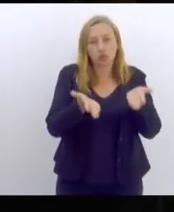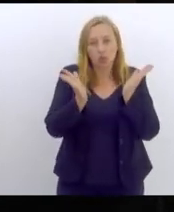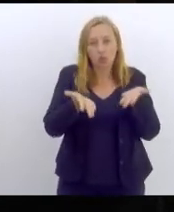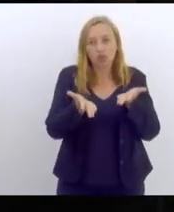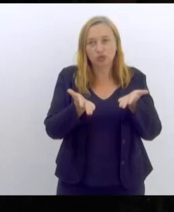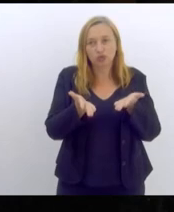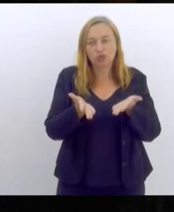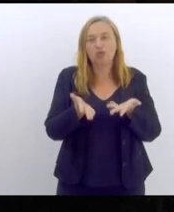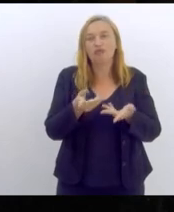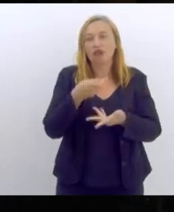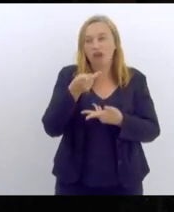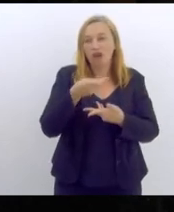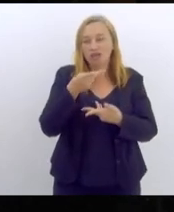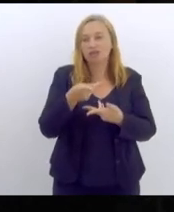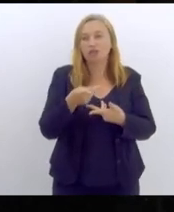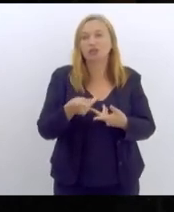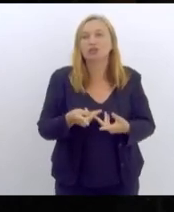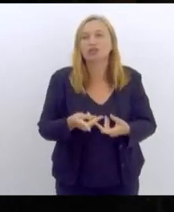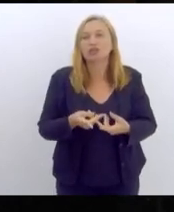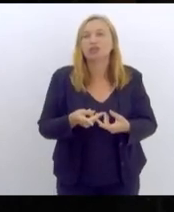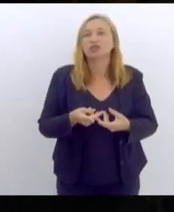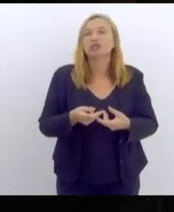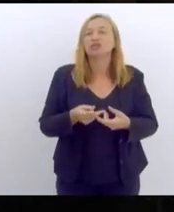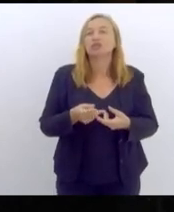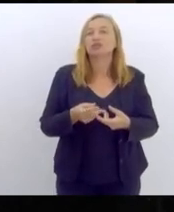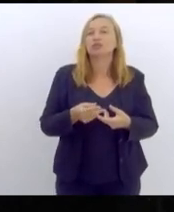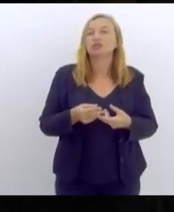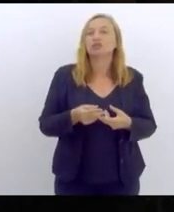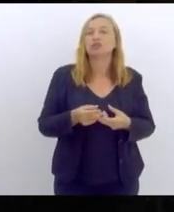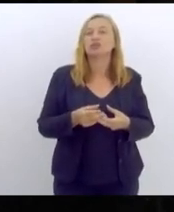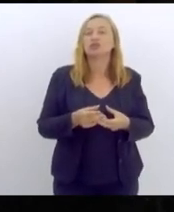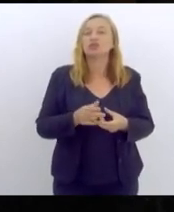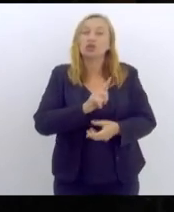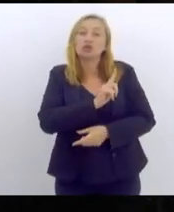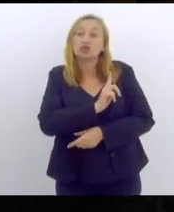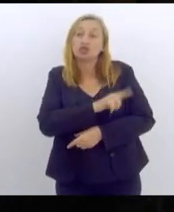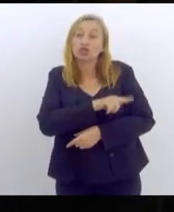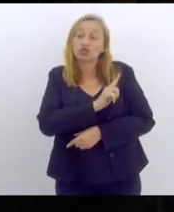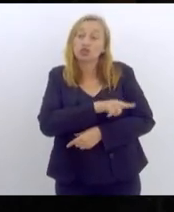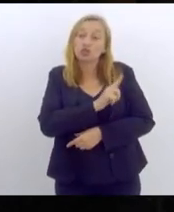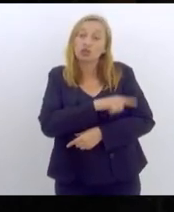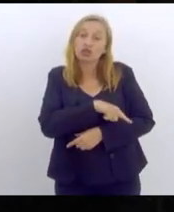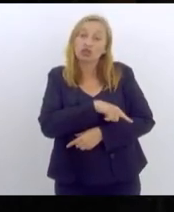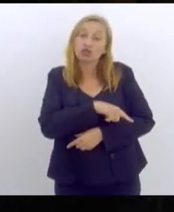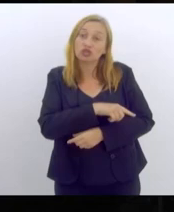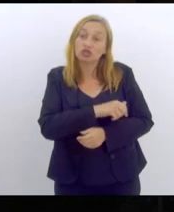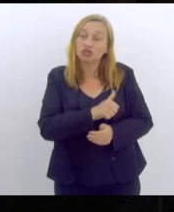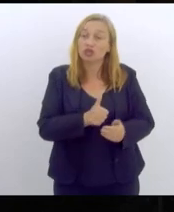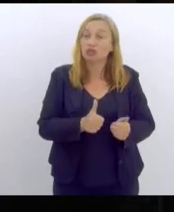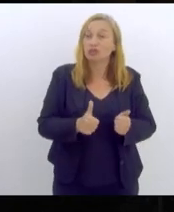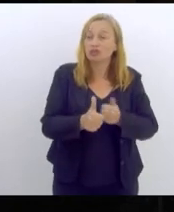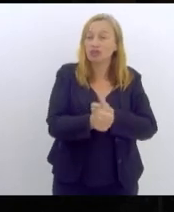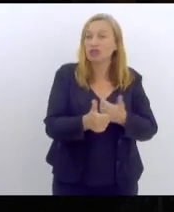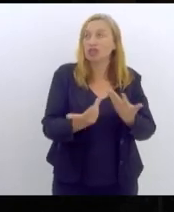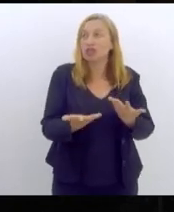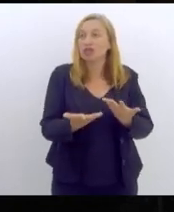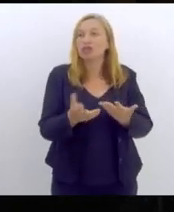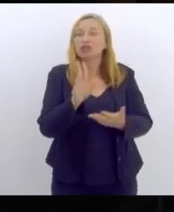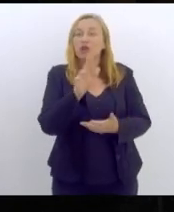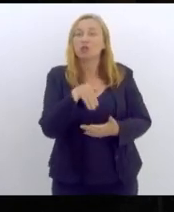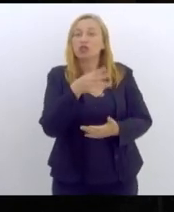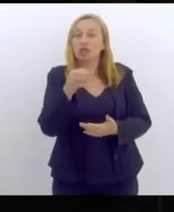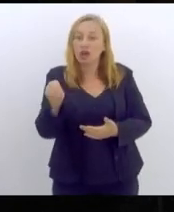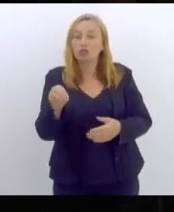foi dito a questão da unidade dos gestores que estão à frente, tanto da